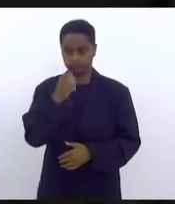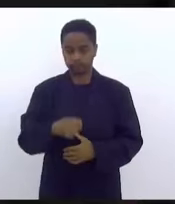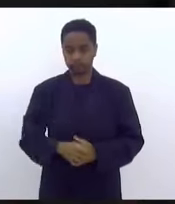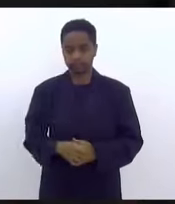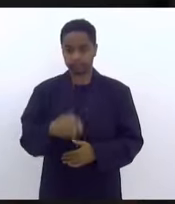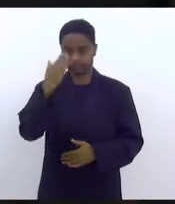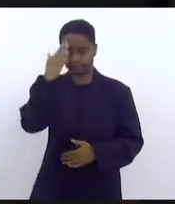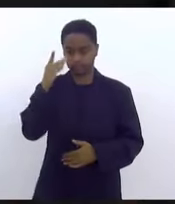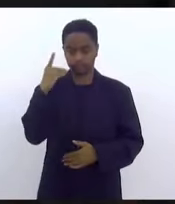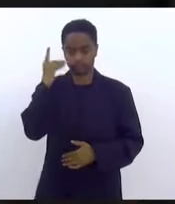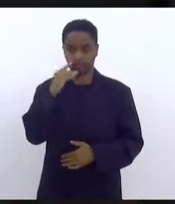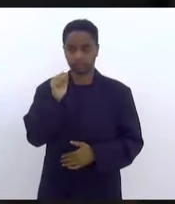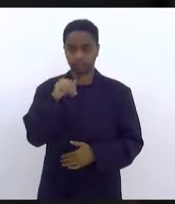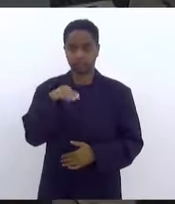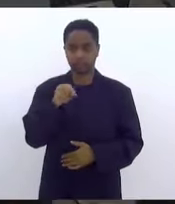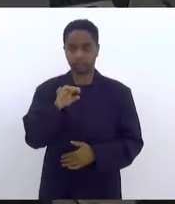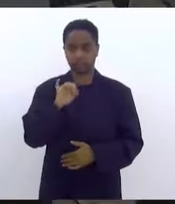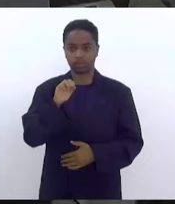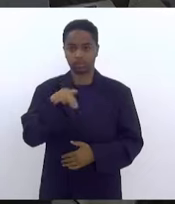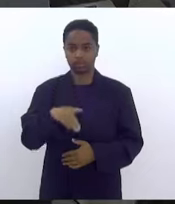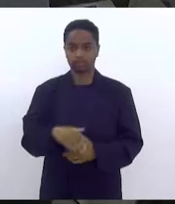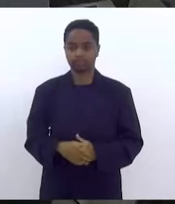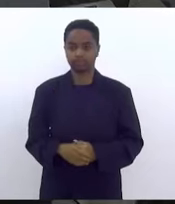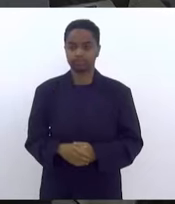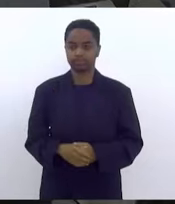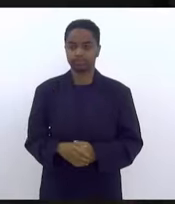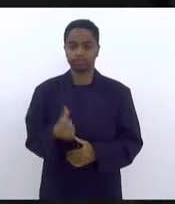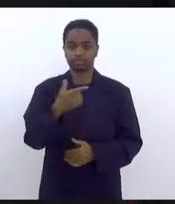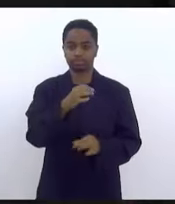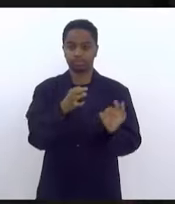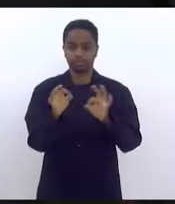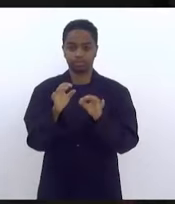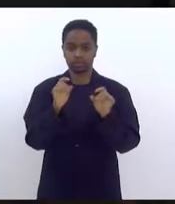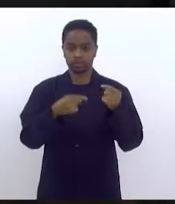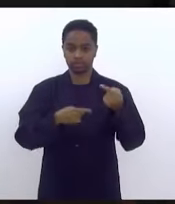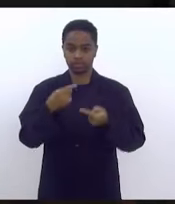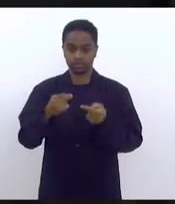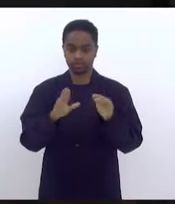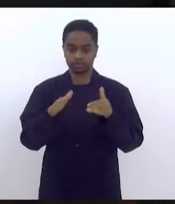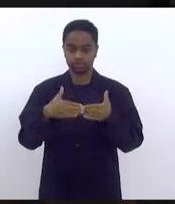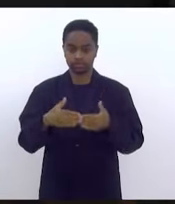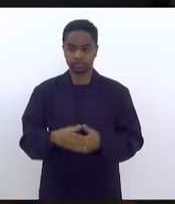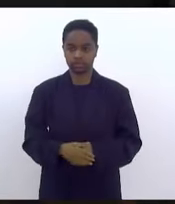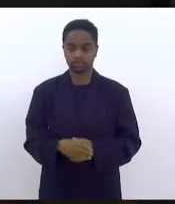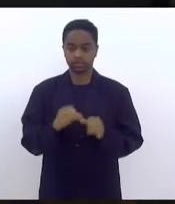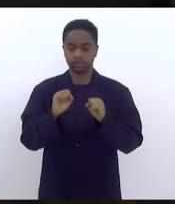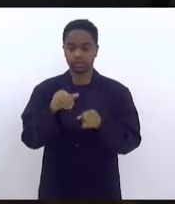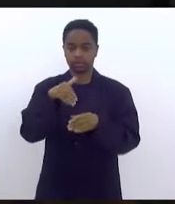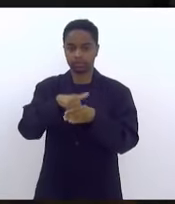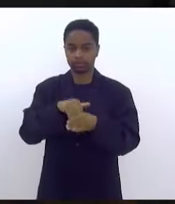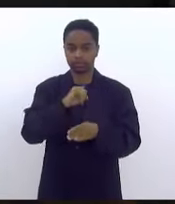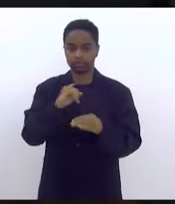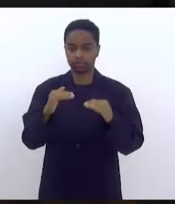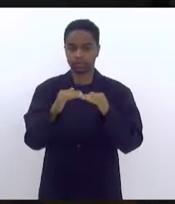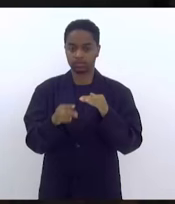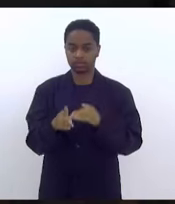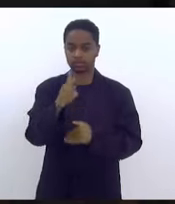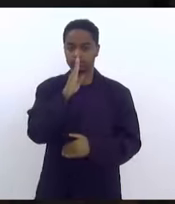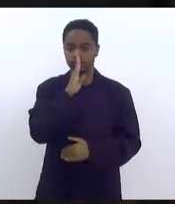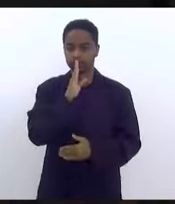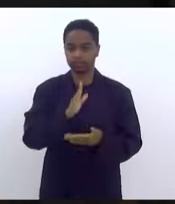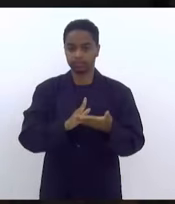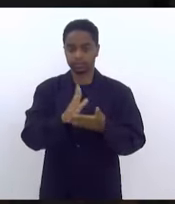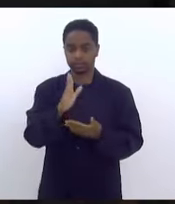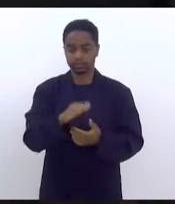Obrigado, deputado Amorim. Não havendo mais quem queira discutir, encerrada a discussão, em votação. Os senhores que aprovam permaneçam como